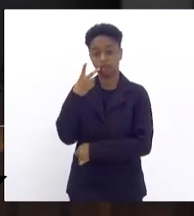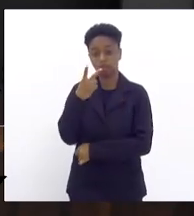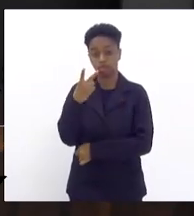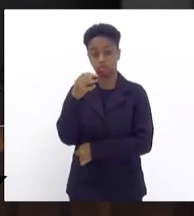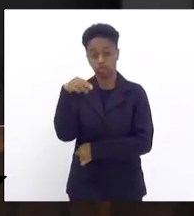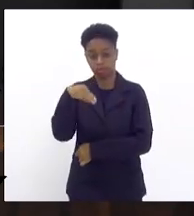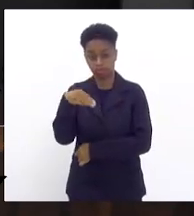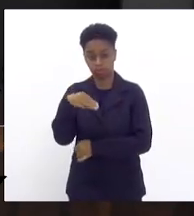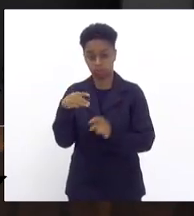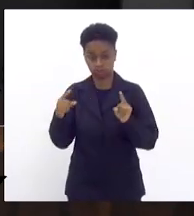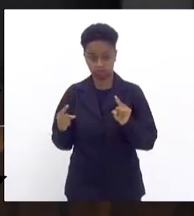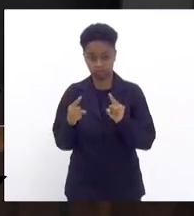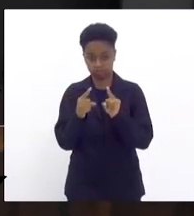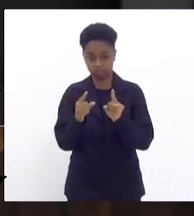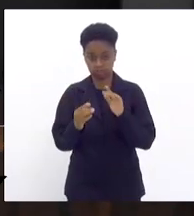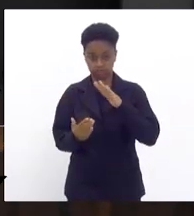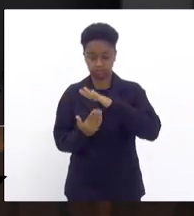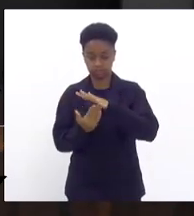favor.